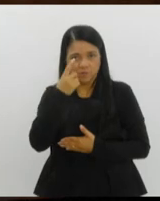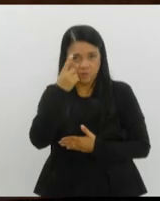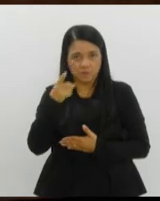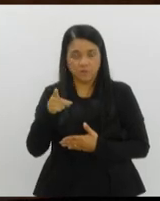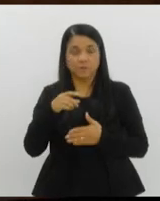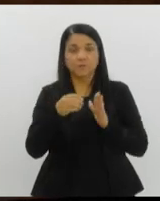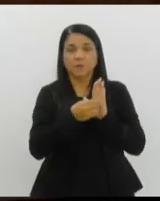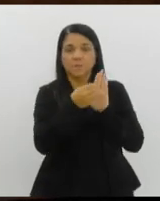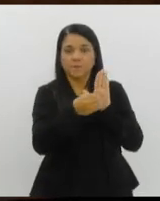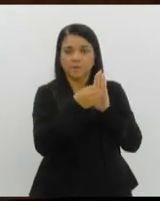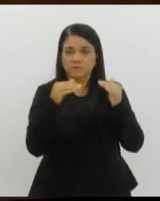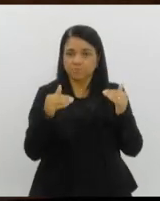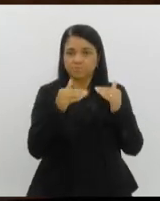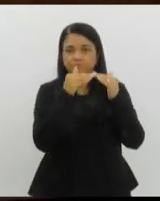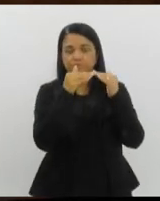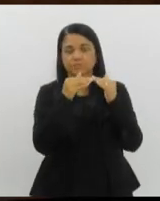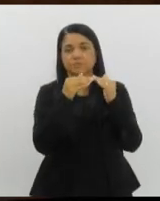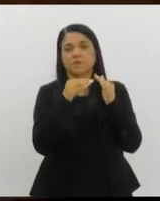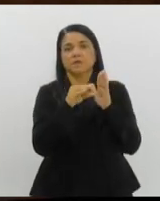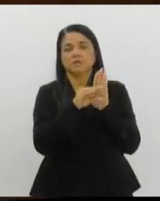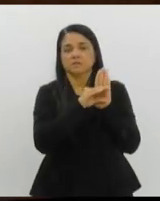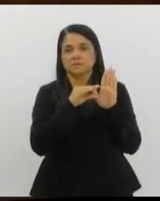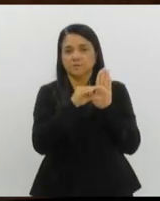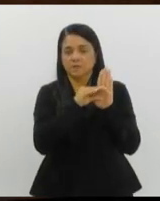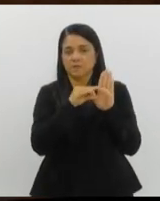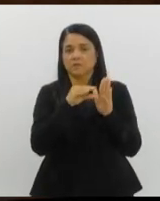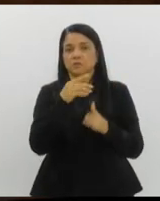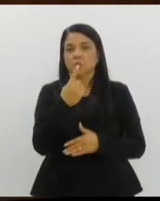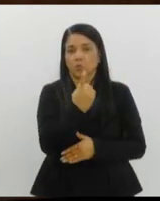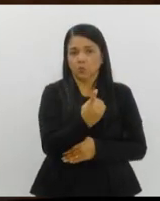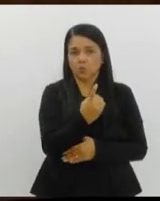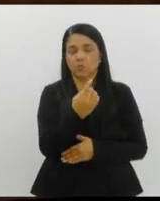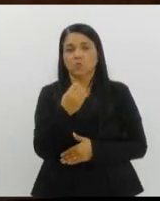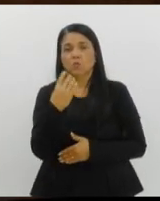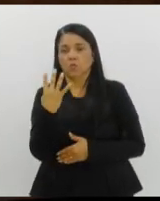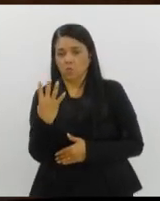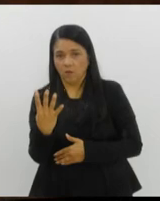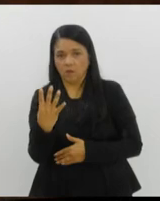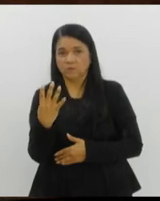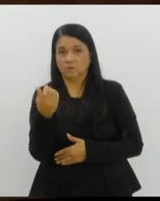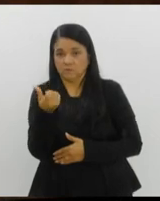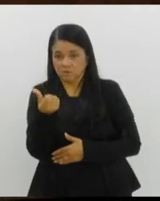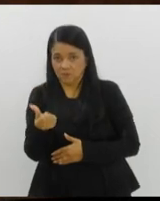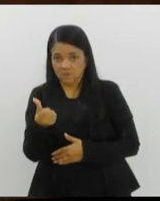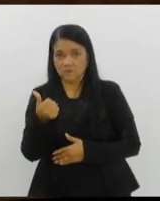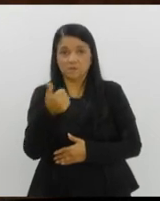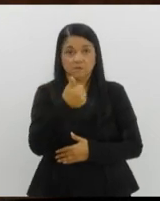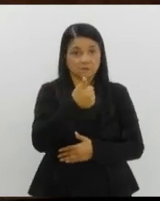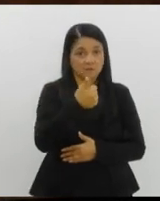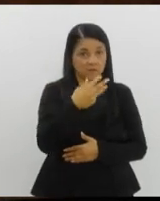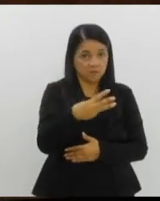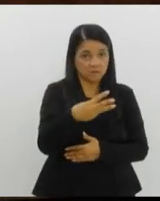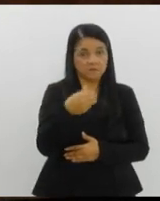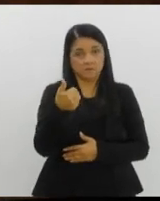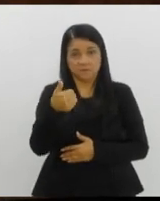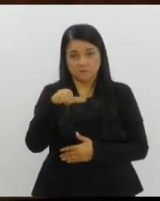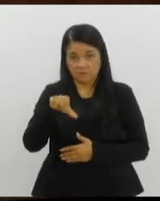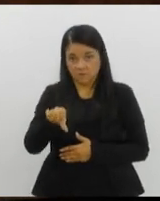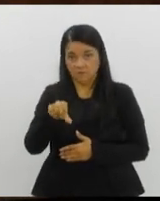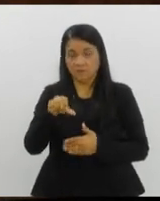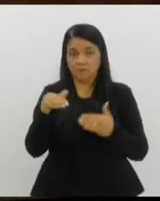parecer é favorável às emendas número 1, 4, 6, 13 e 19. Favorável